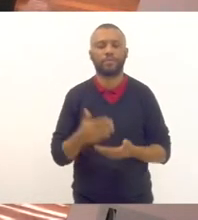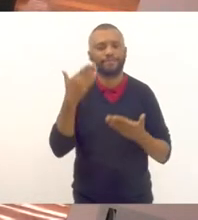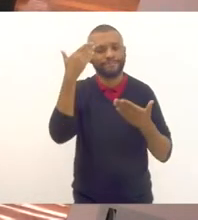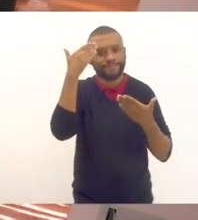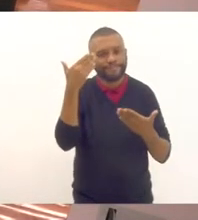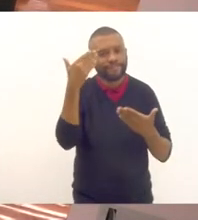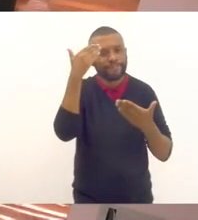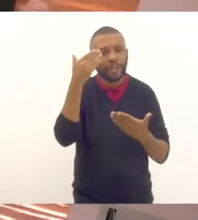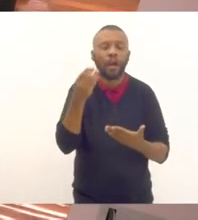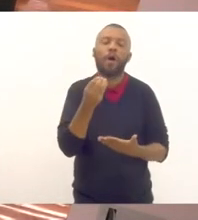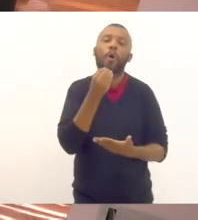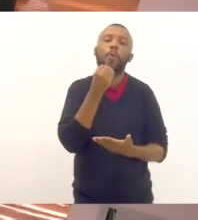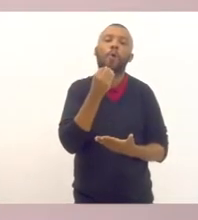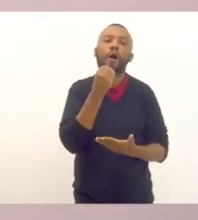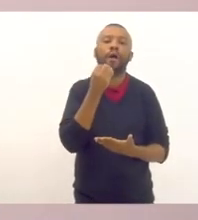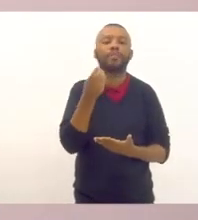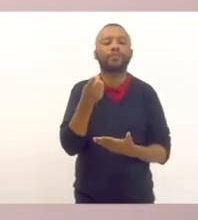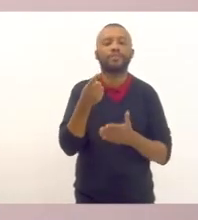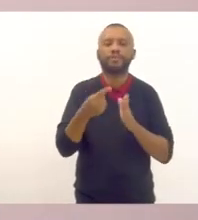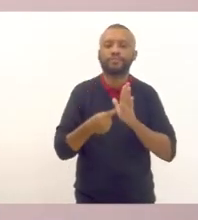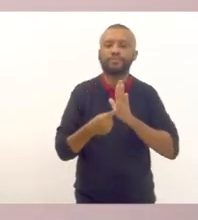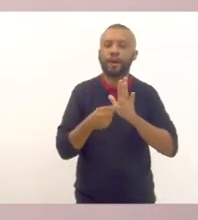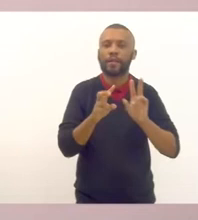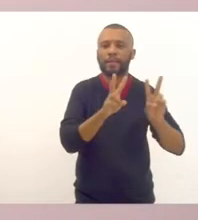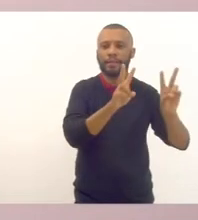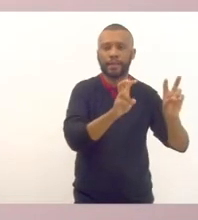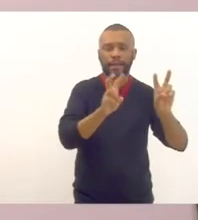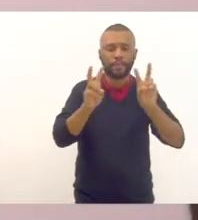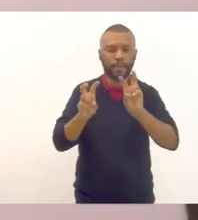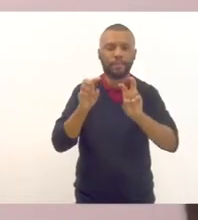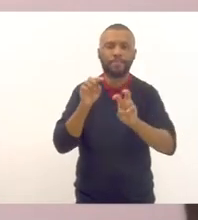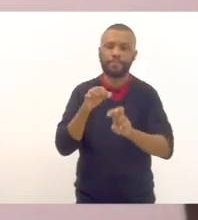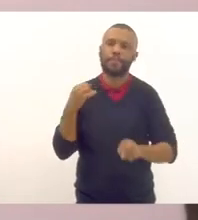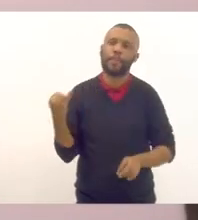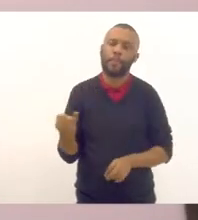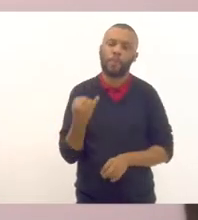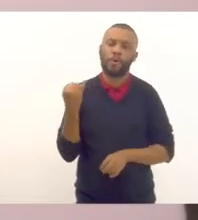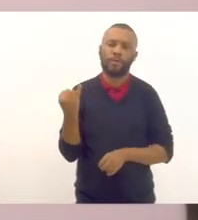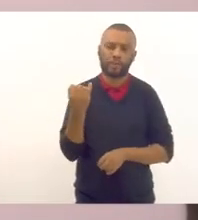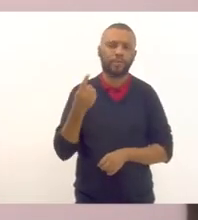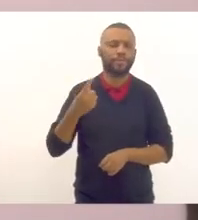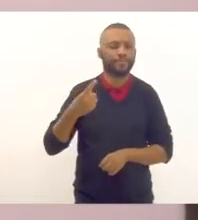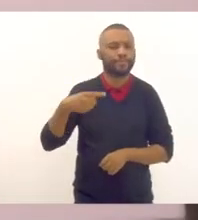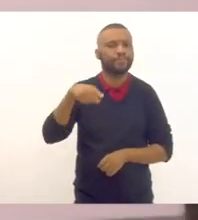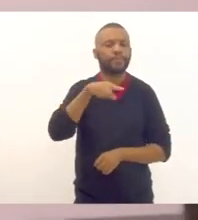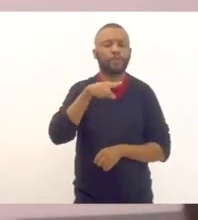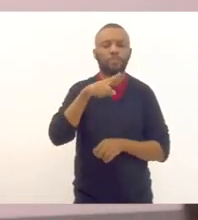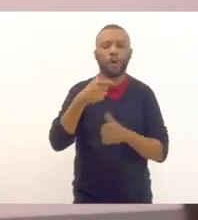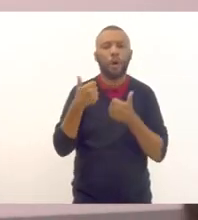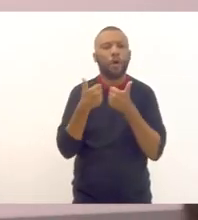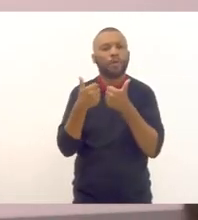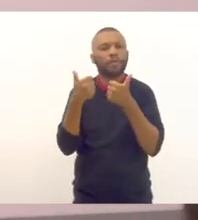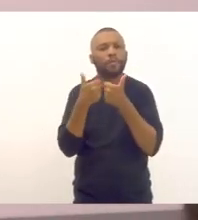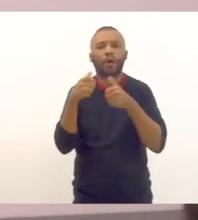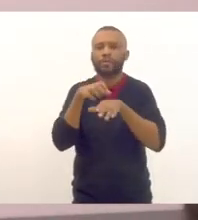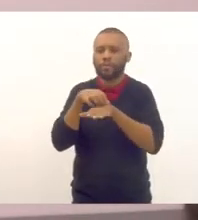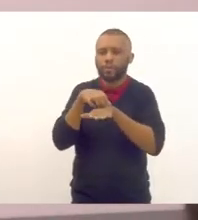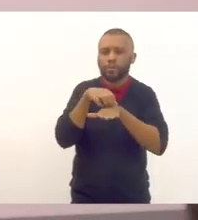Agradecemos aí a oportunidade de colocar esses dois temas que são muito importantes para o transporte